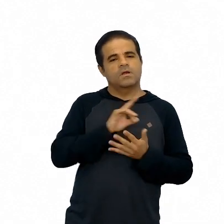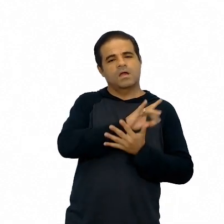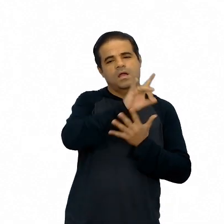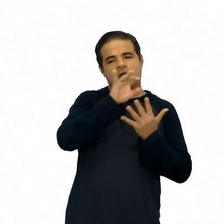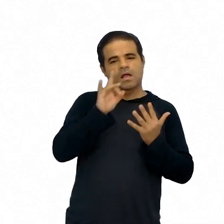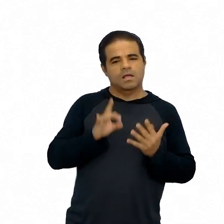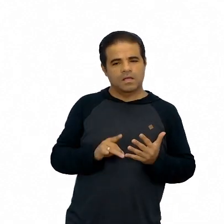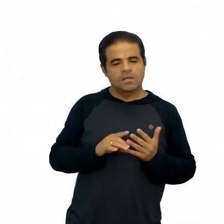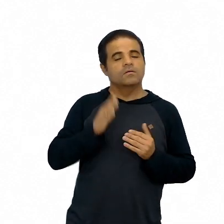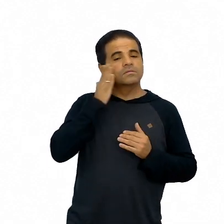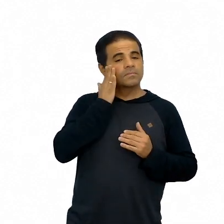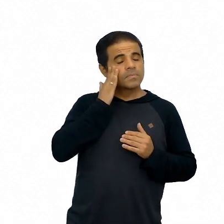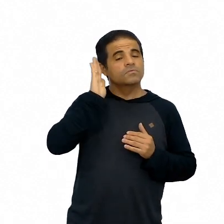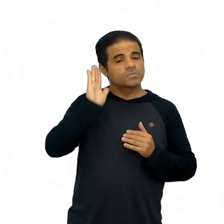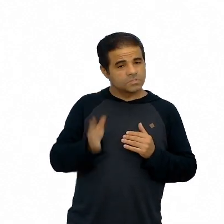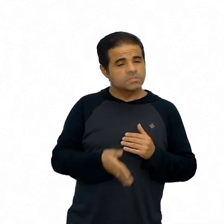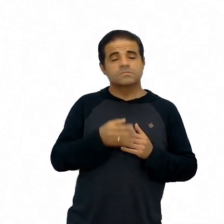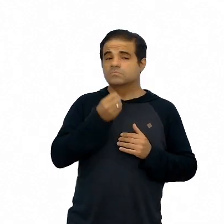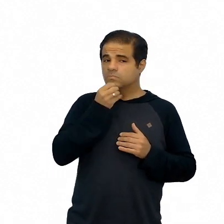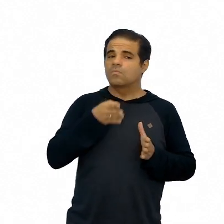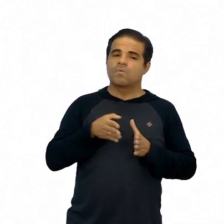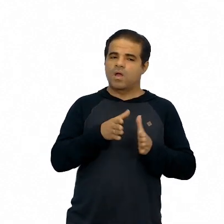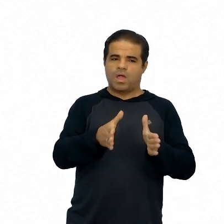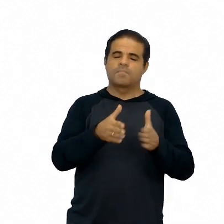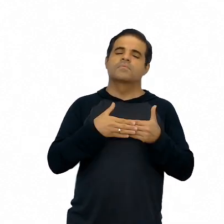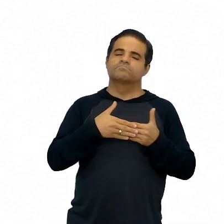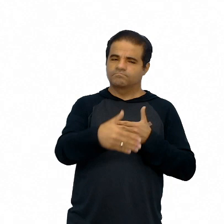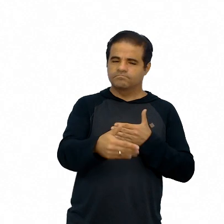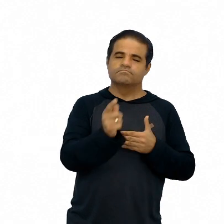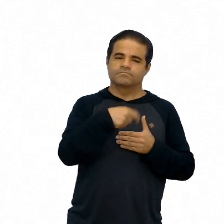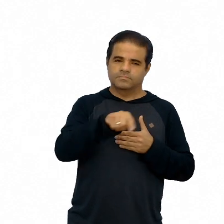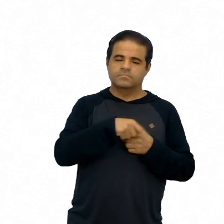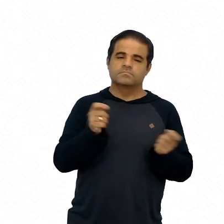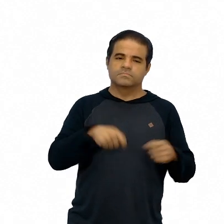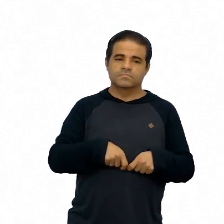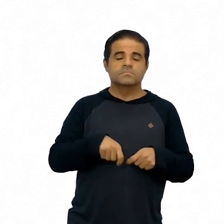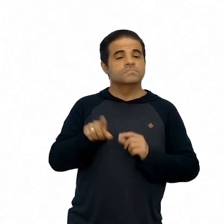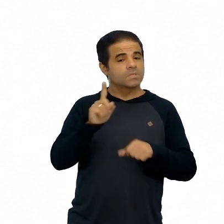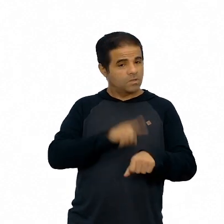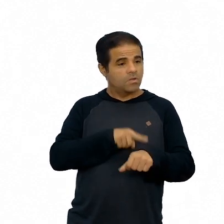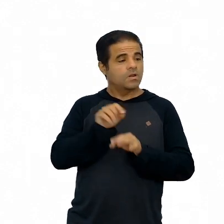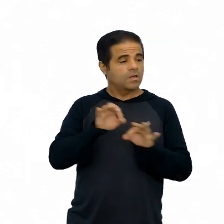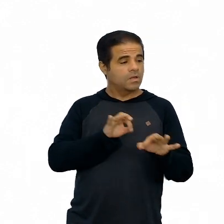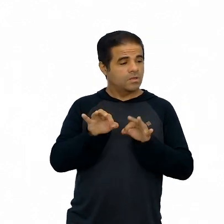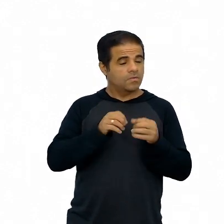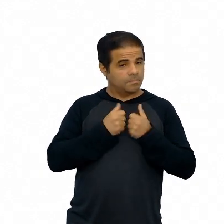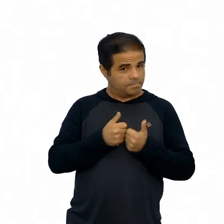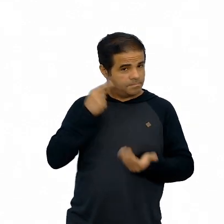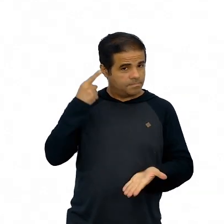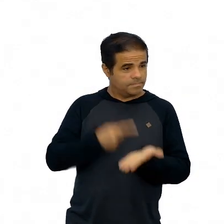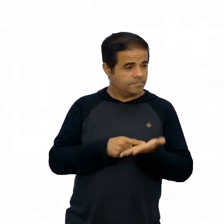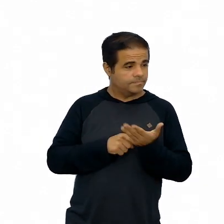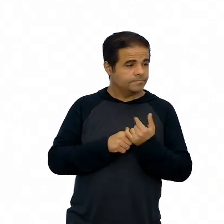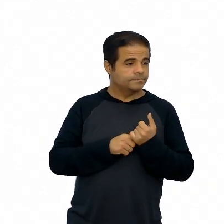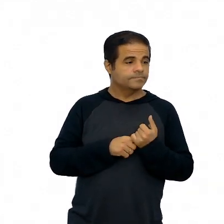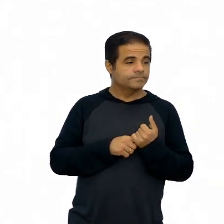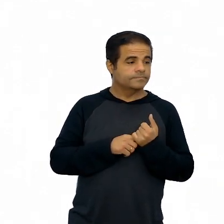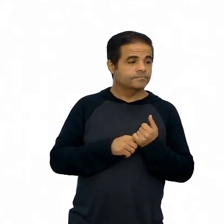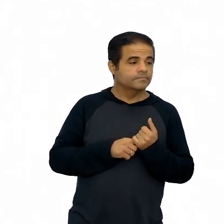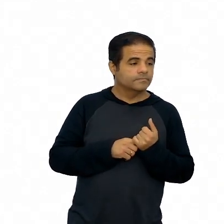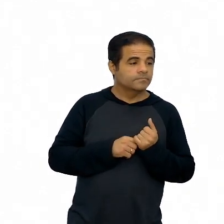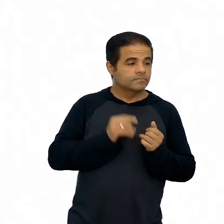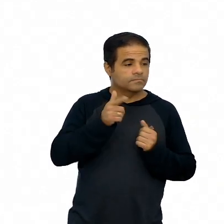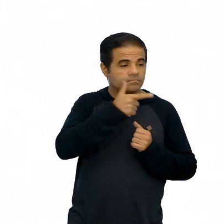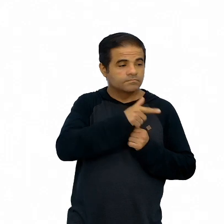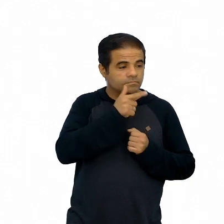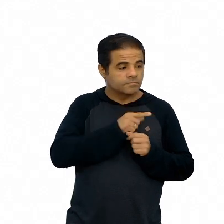deles. Então, sabendo disso, já é um bom caminho andado aí para nós, na hora de a gente resolver. Tudo bem? Bom, pensando nisso, ele já